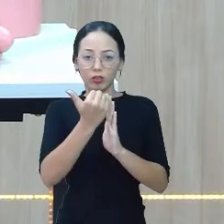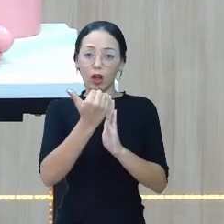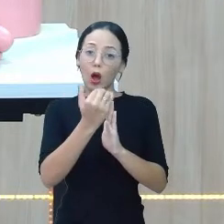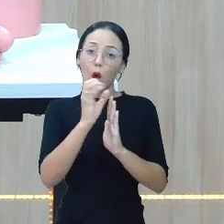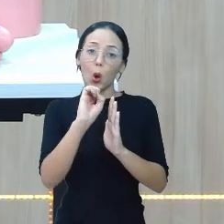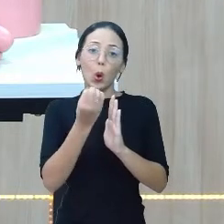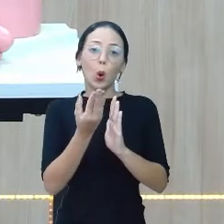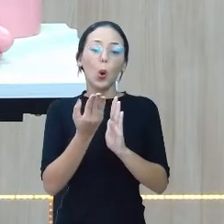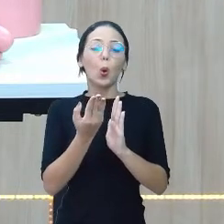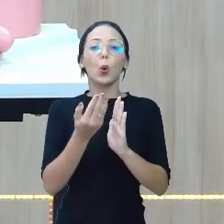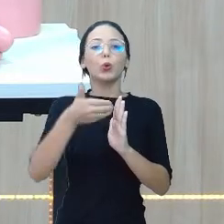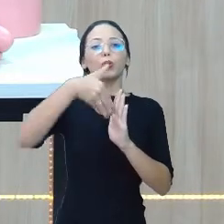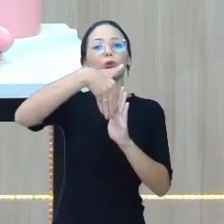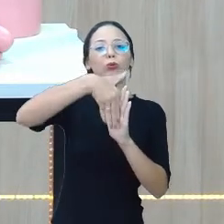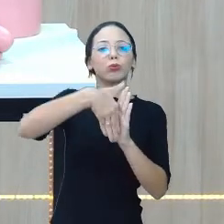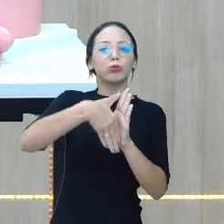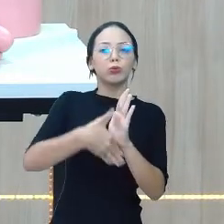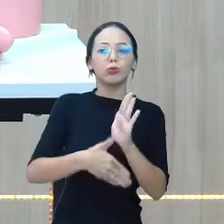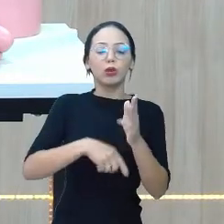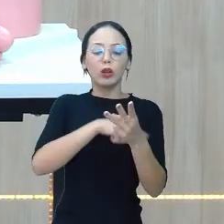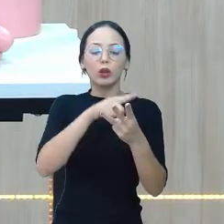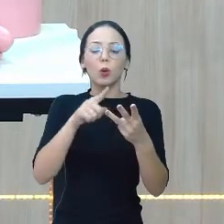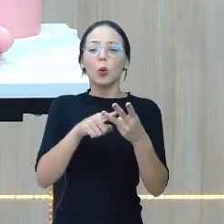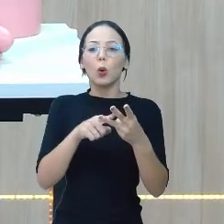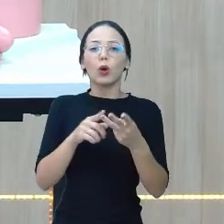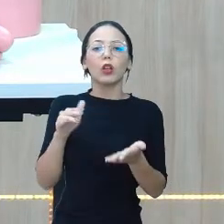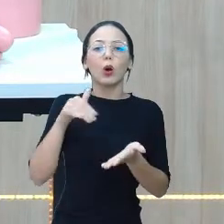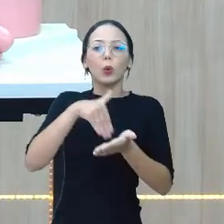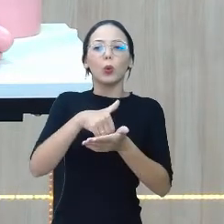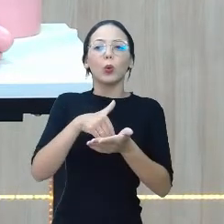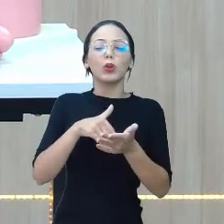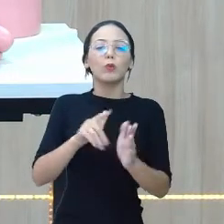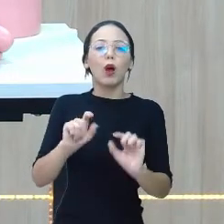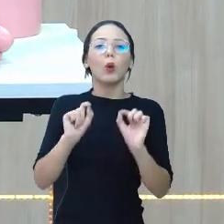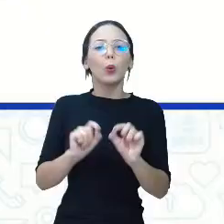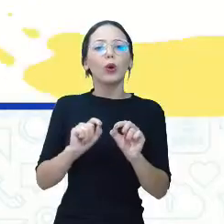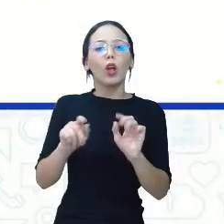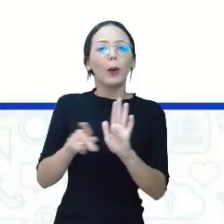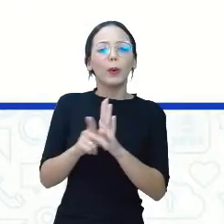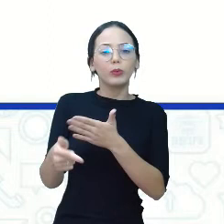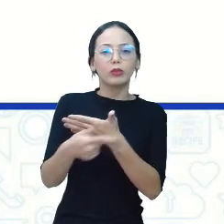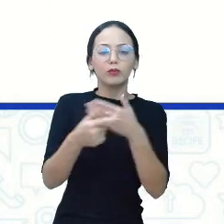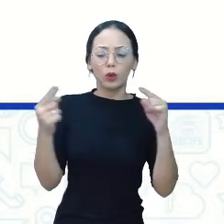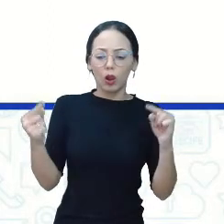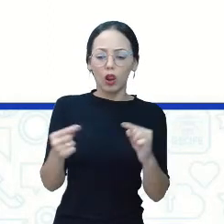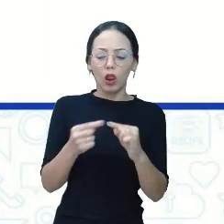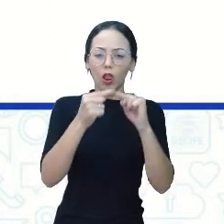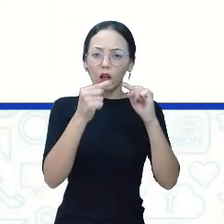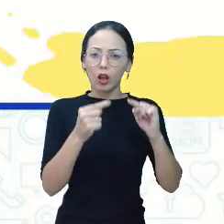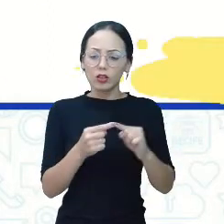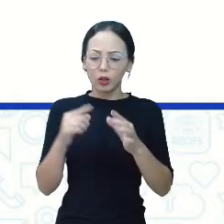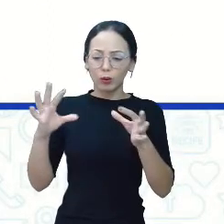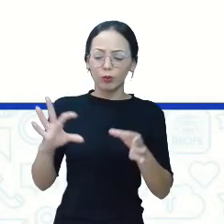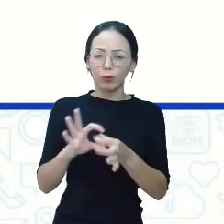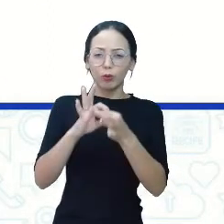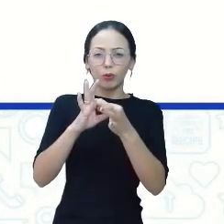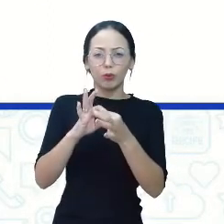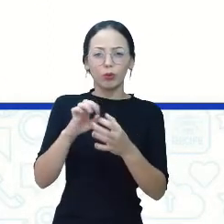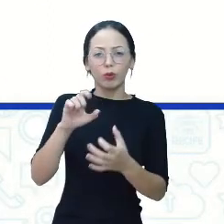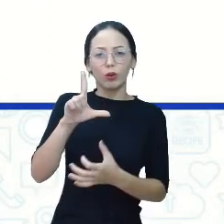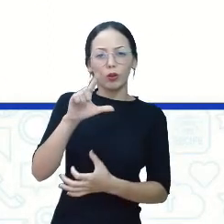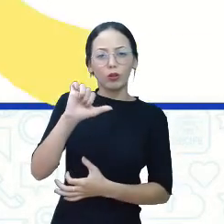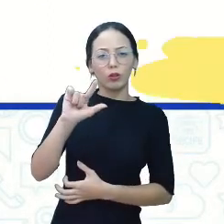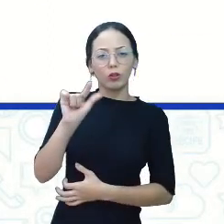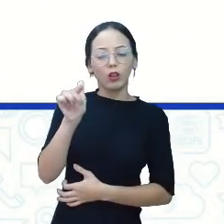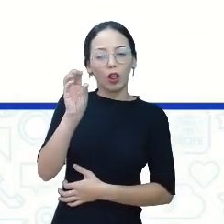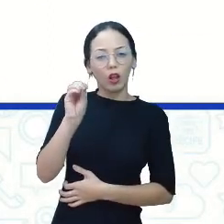ou diminuir. E, por fim, as fibras reticulares, que ela tem uma função de ligação. Como assim?